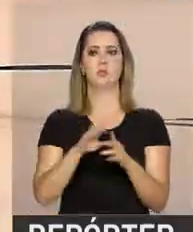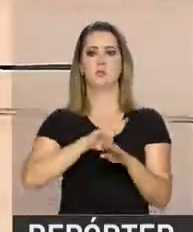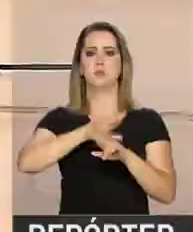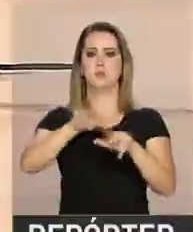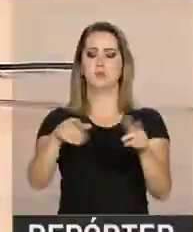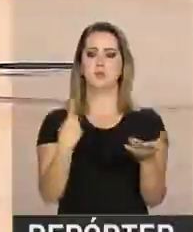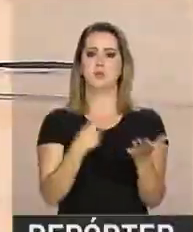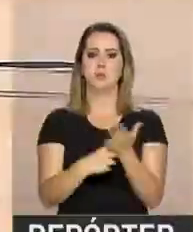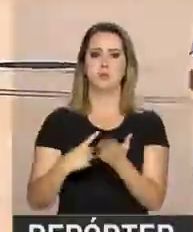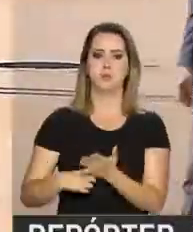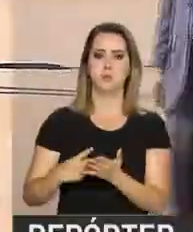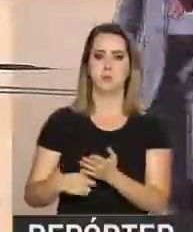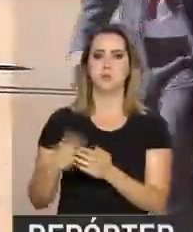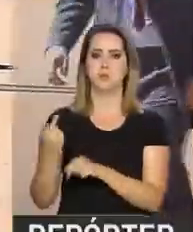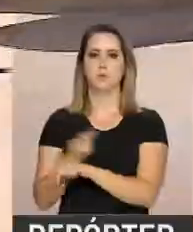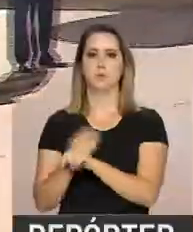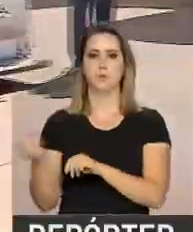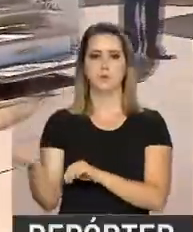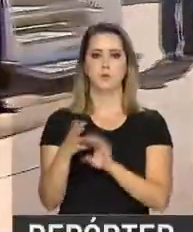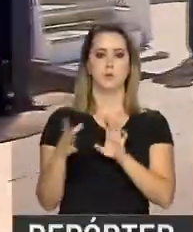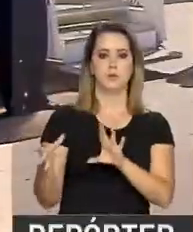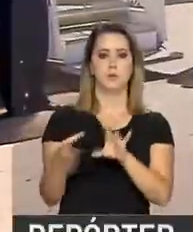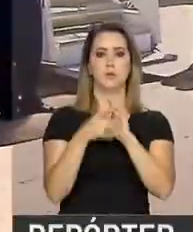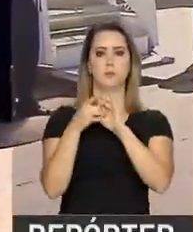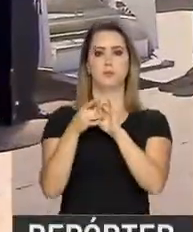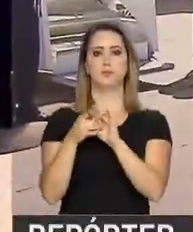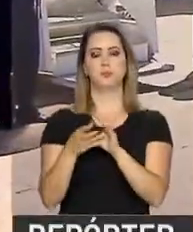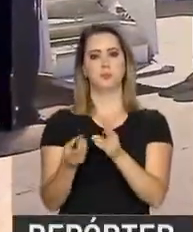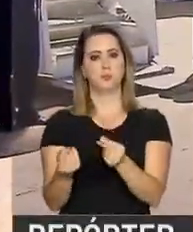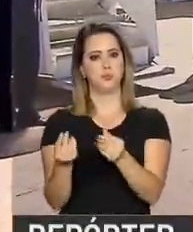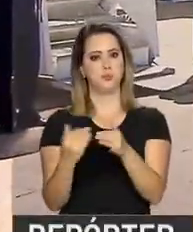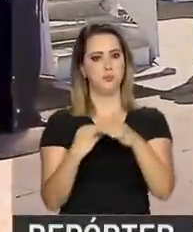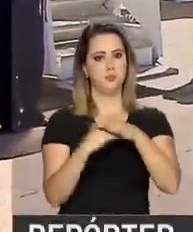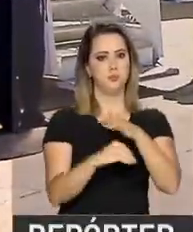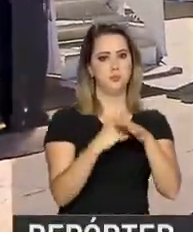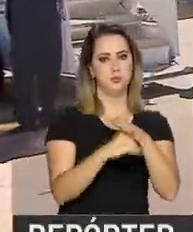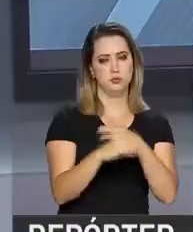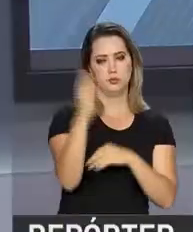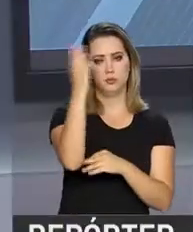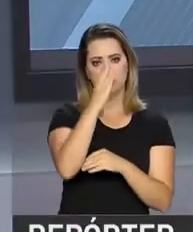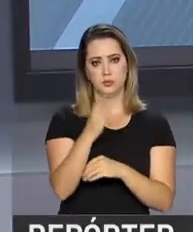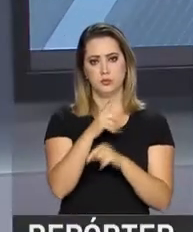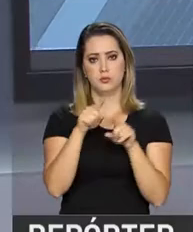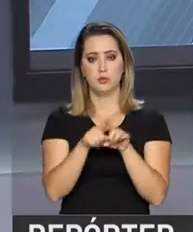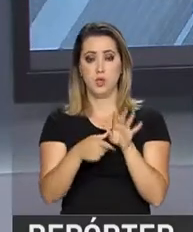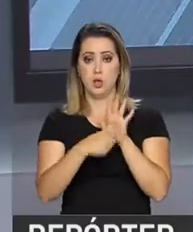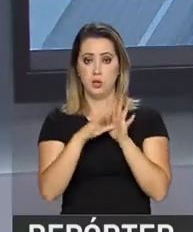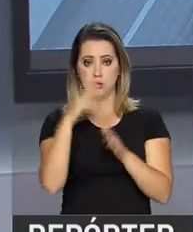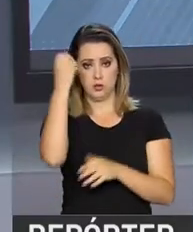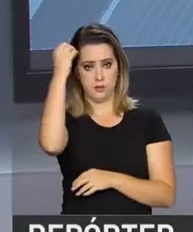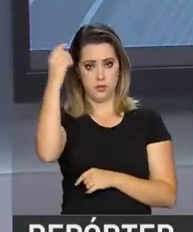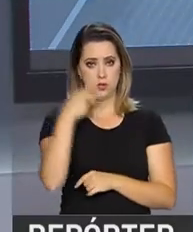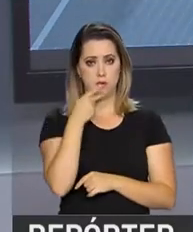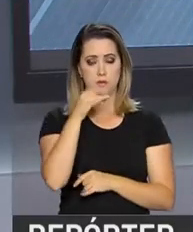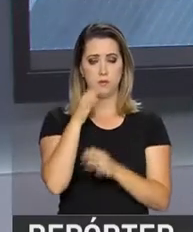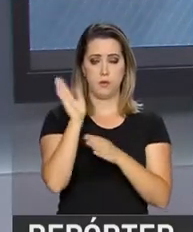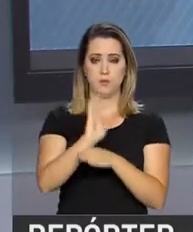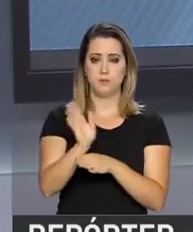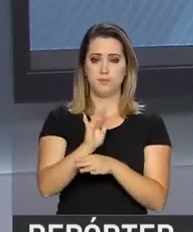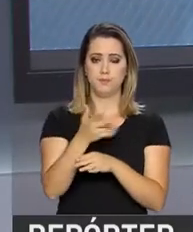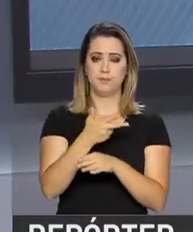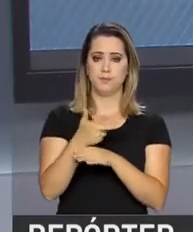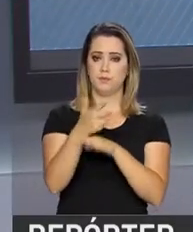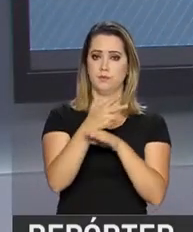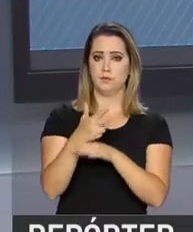de compromissos em busca de novas parcerias e investimentos para o brasil antes de embarcar temer deixou gravado uma